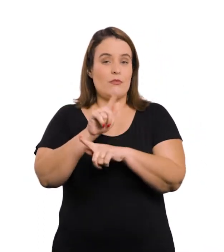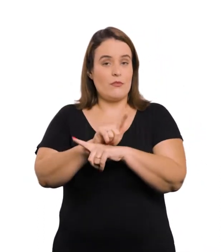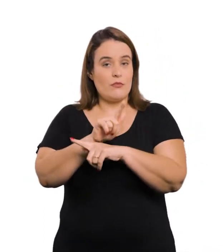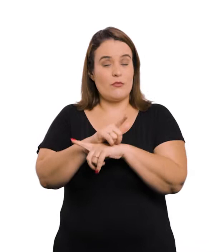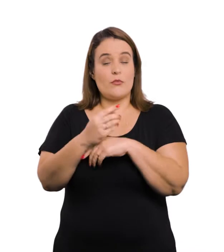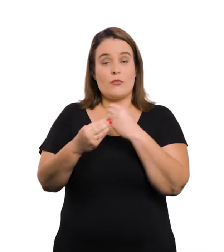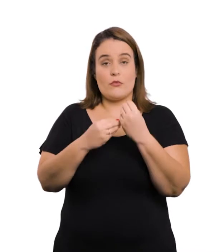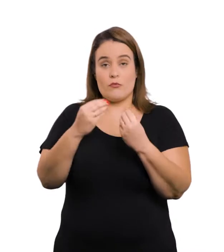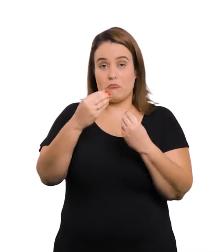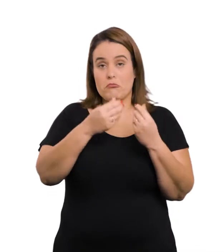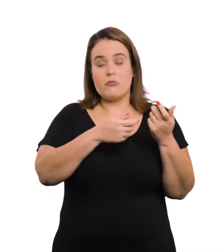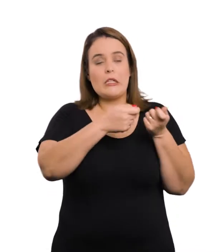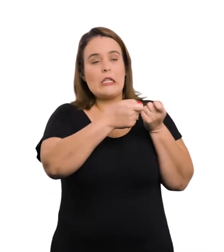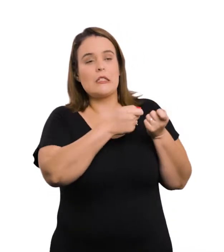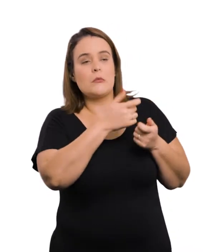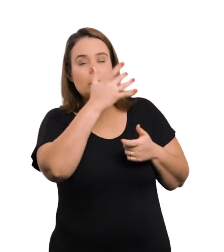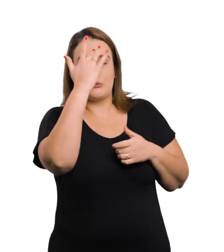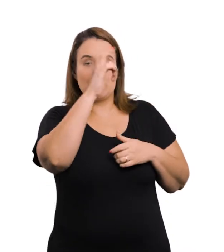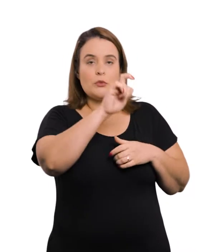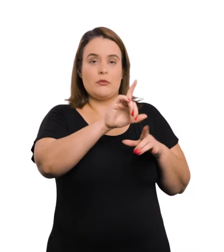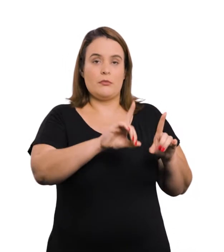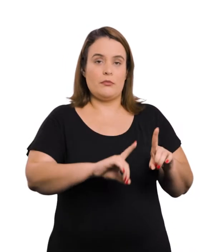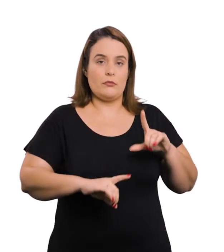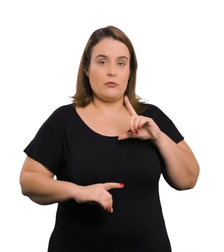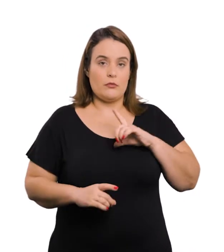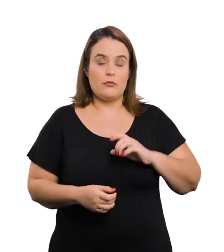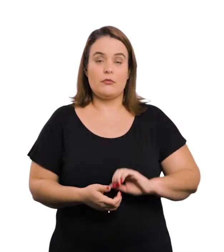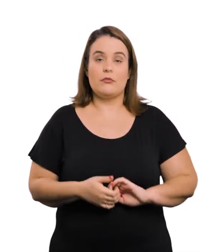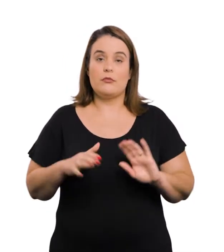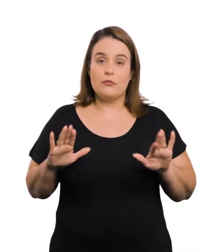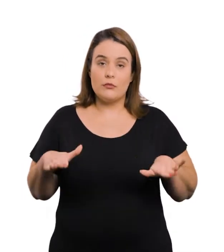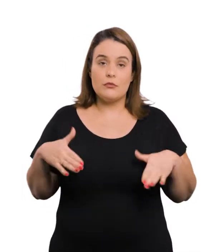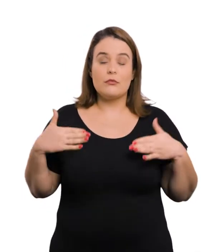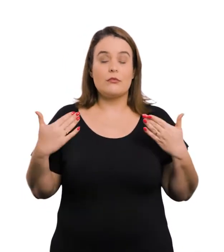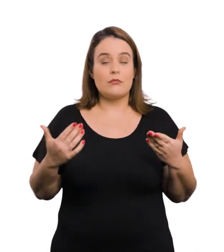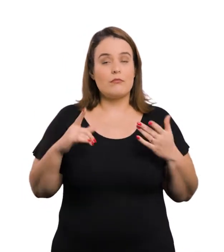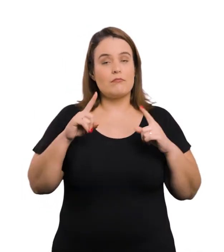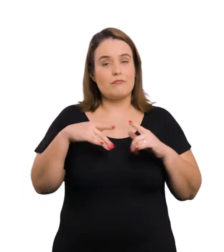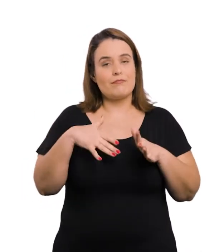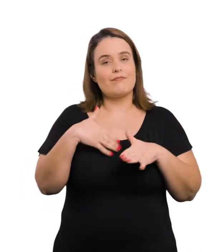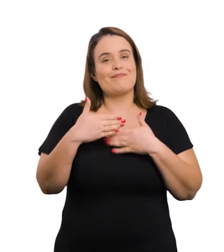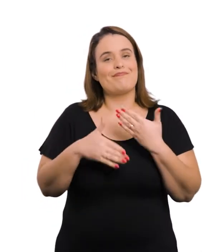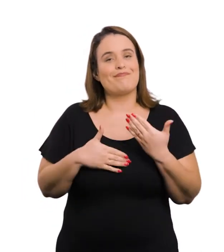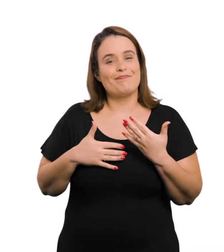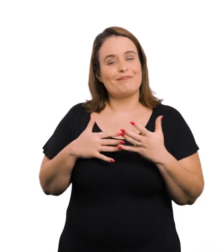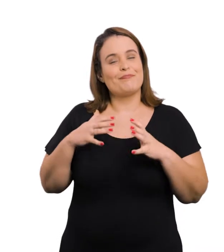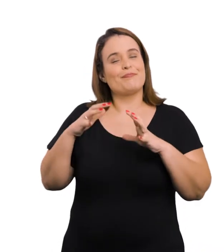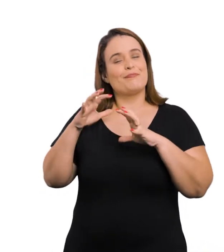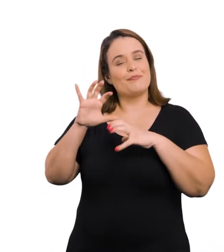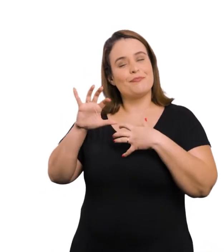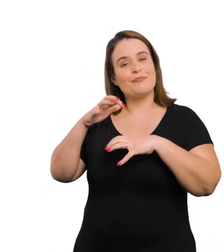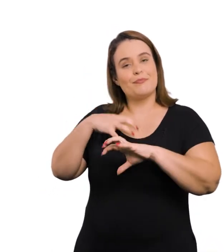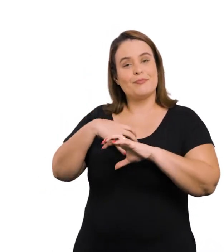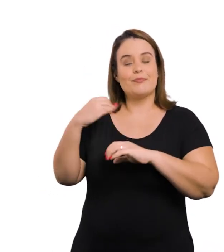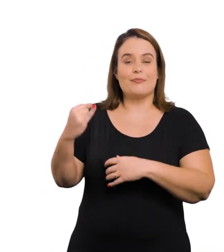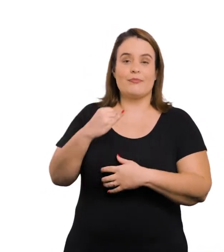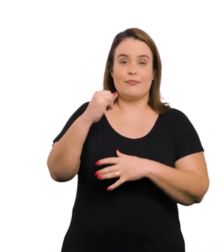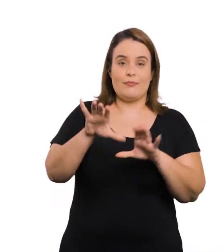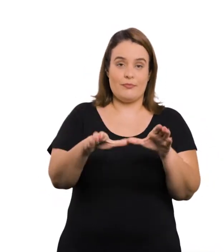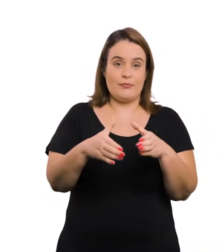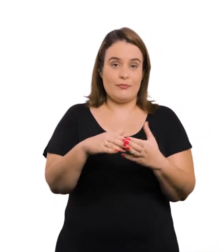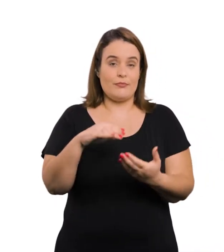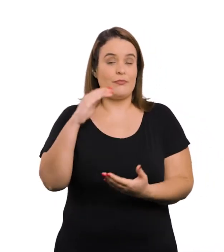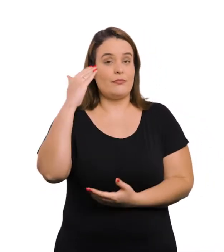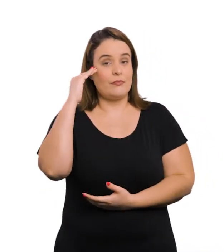e gestão de profissionais com deficiência. Desse modo, o processo de sensibilização é importante para que as